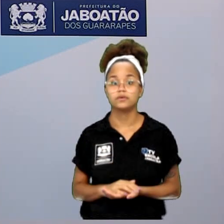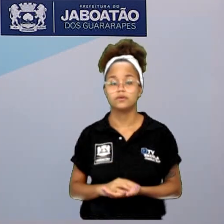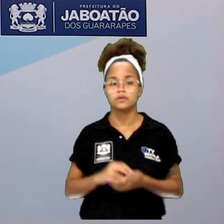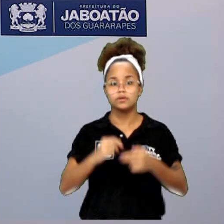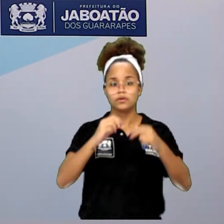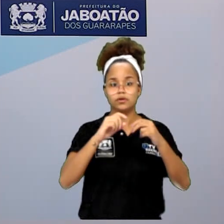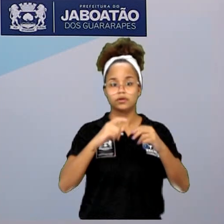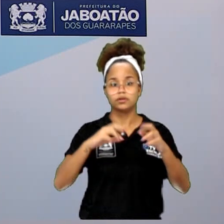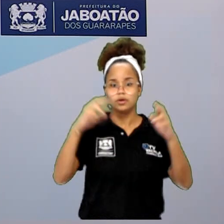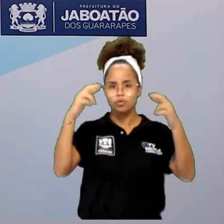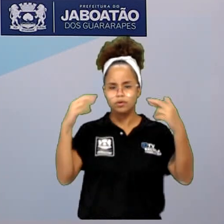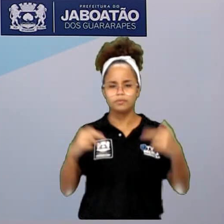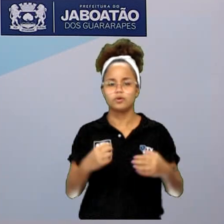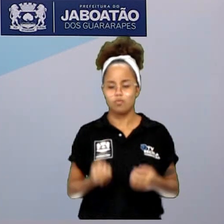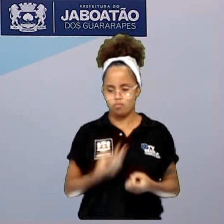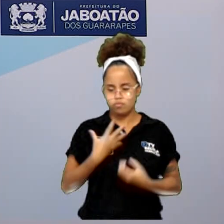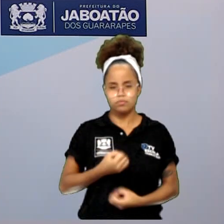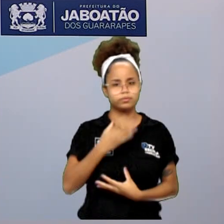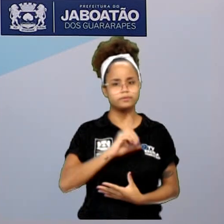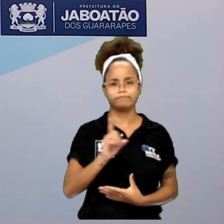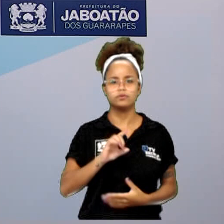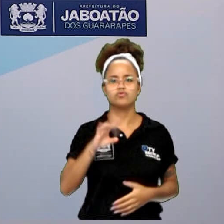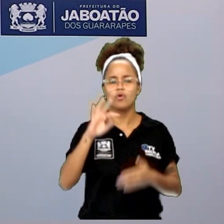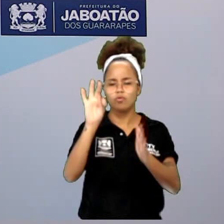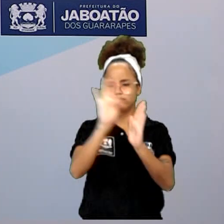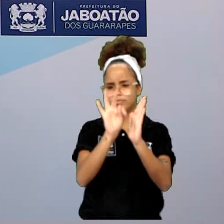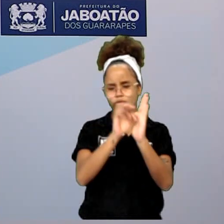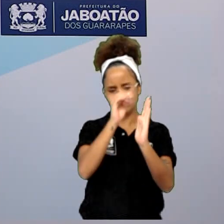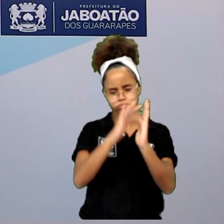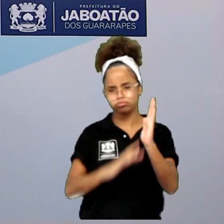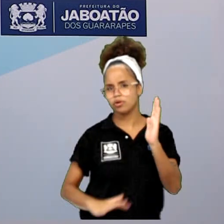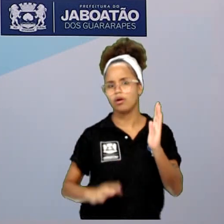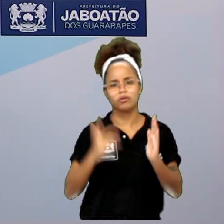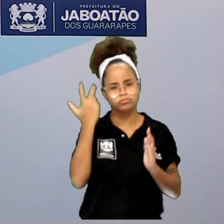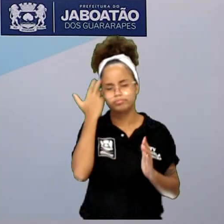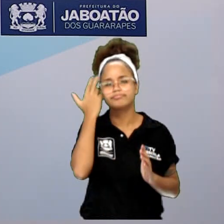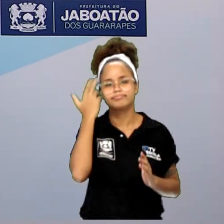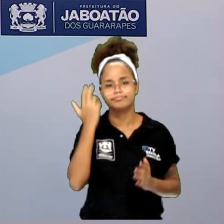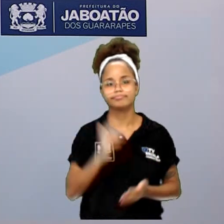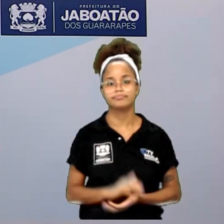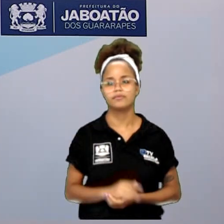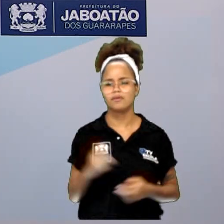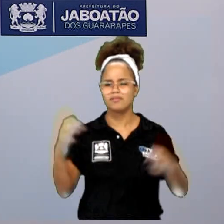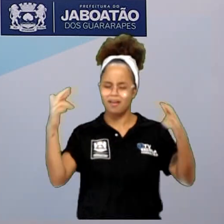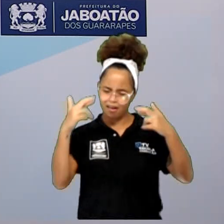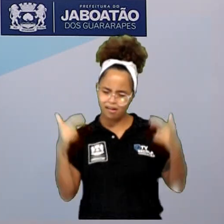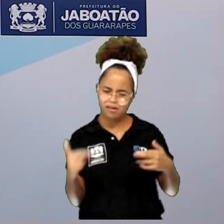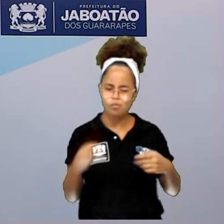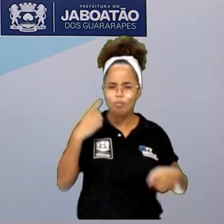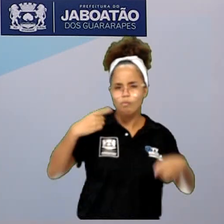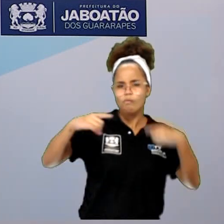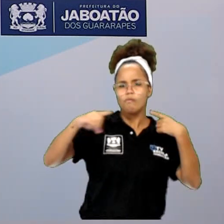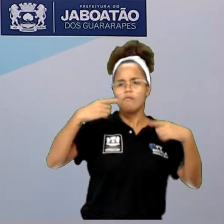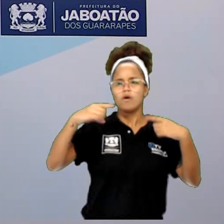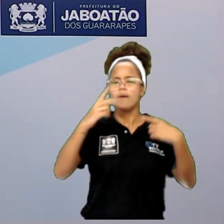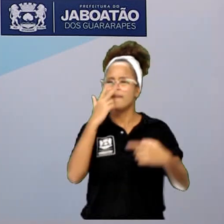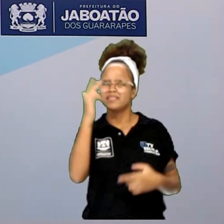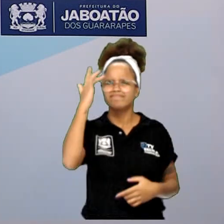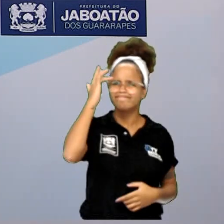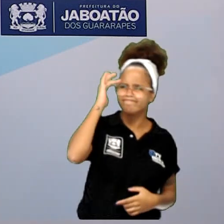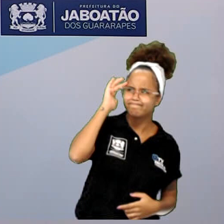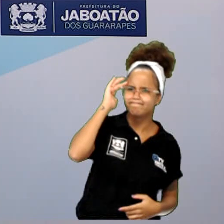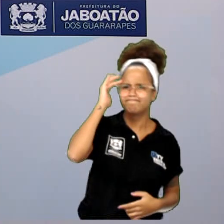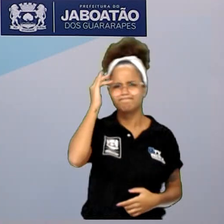construído sem ser com essa forma de poema, ele foi construído como se fosse um texto em prosa. Então essa rima, essa musicalidade, deixa a gente na dúvida,